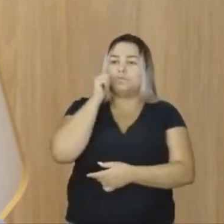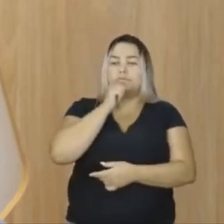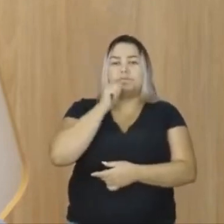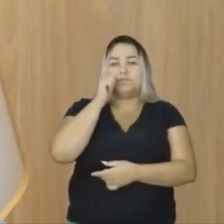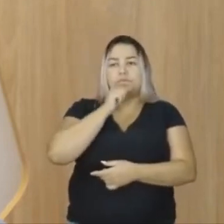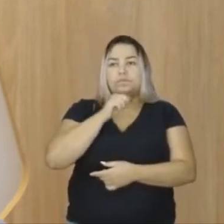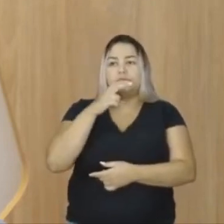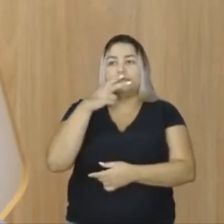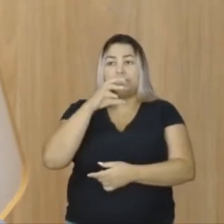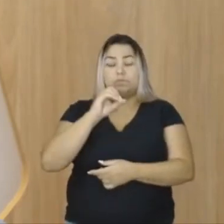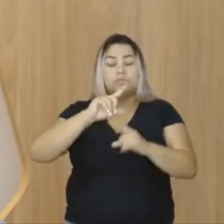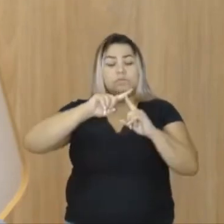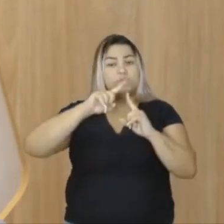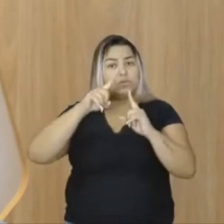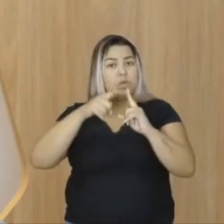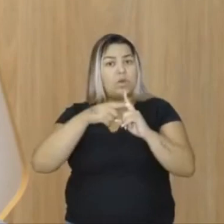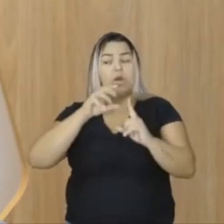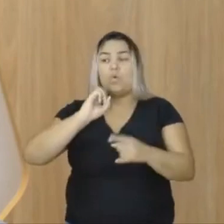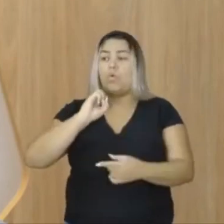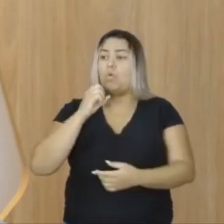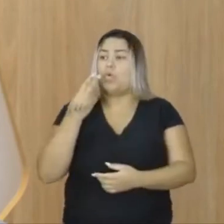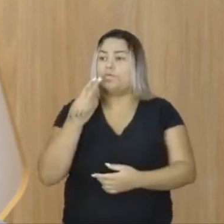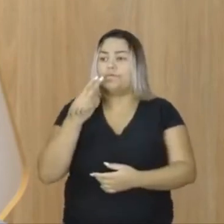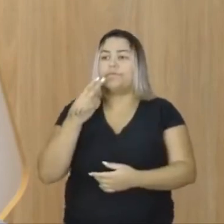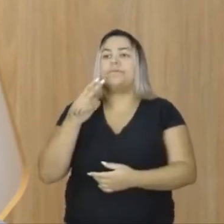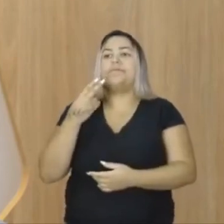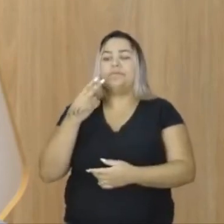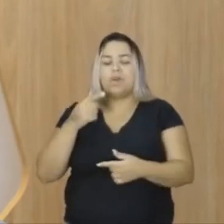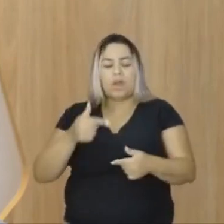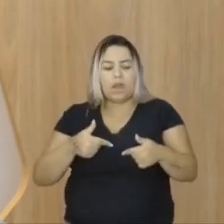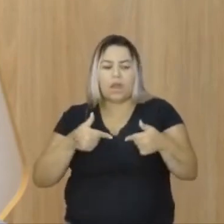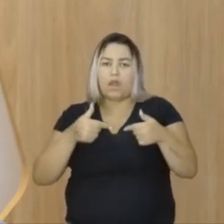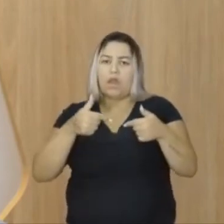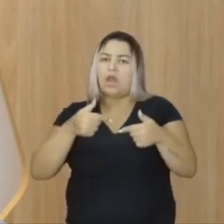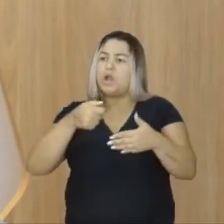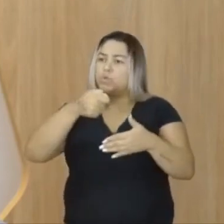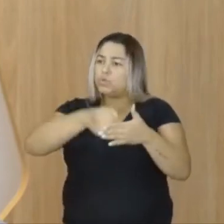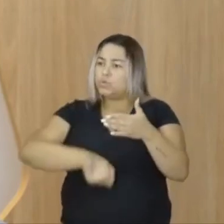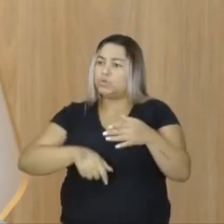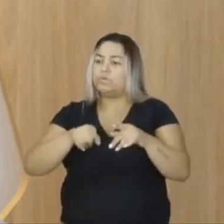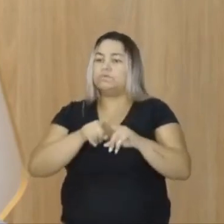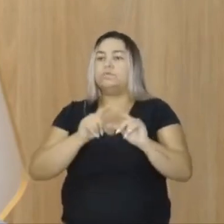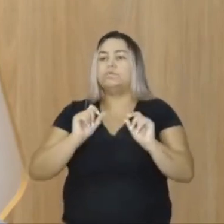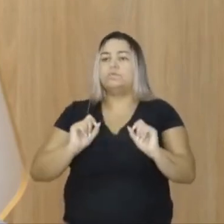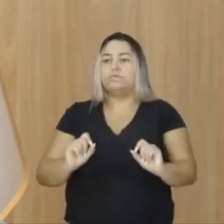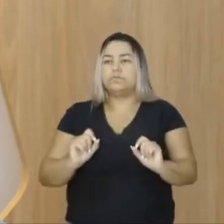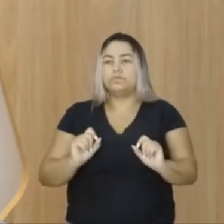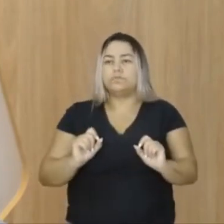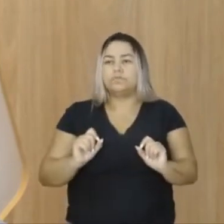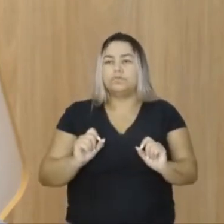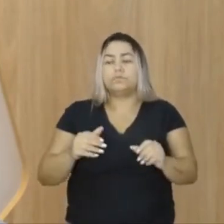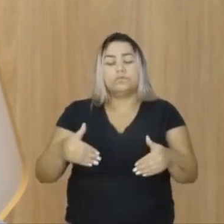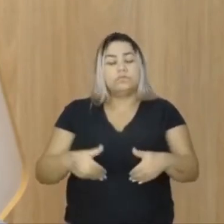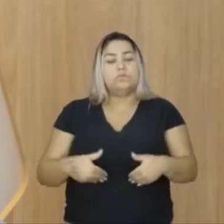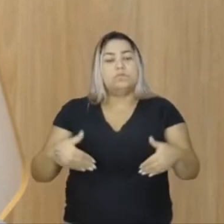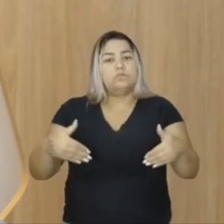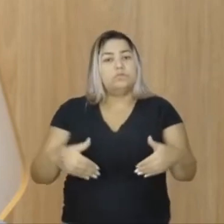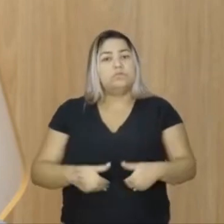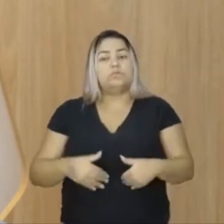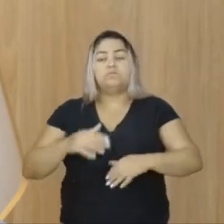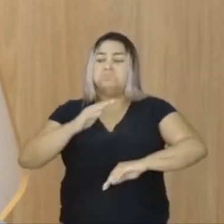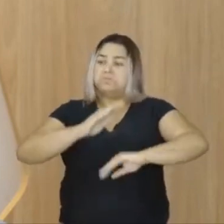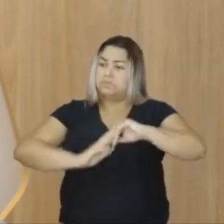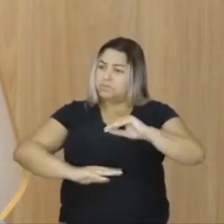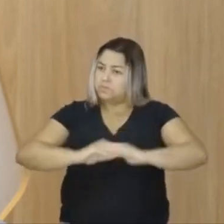renda grávidas. Ou seja, então nós estamos enfrentando essa questão do enfrentamento à fome com um conjunto de